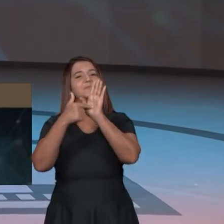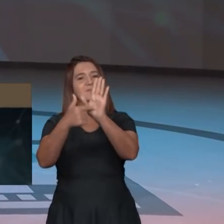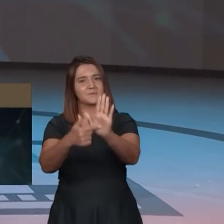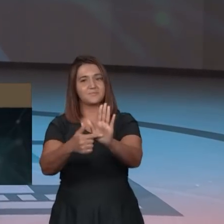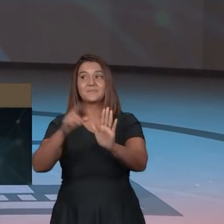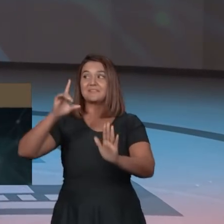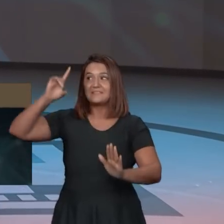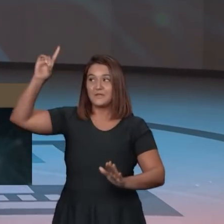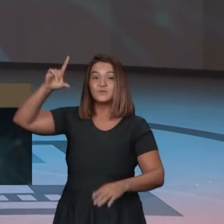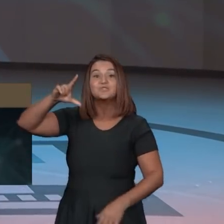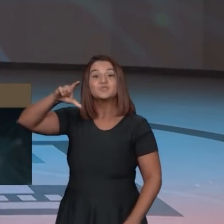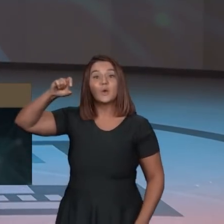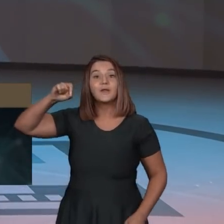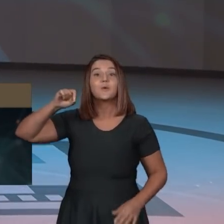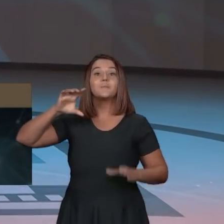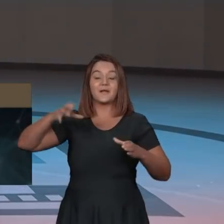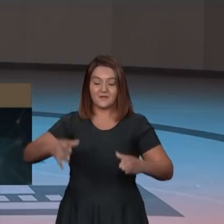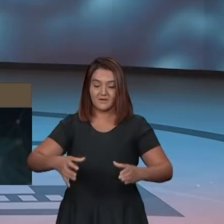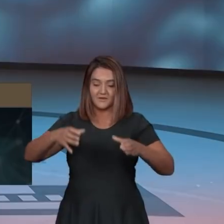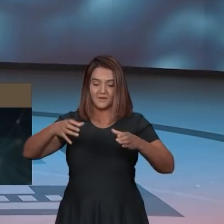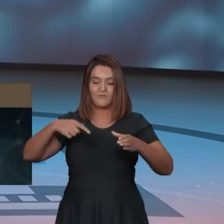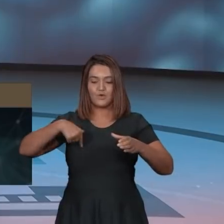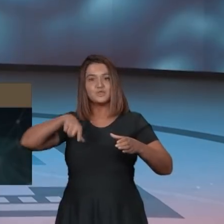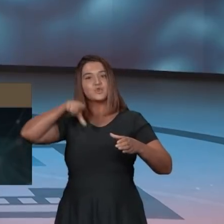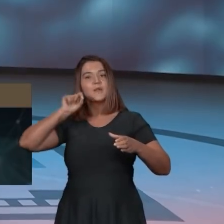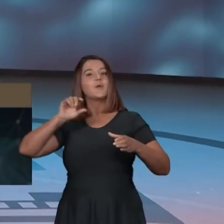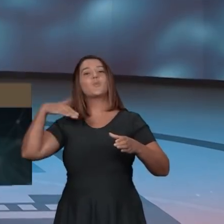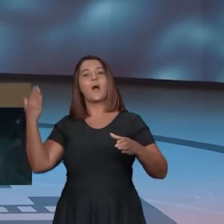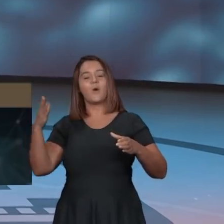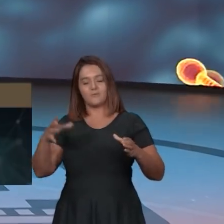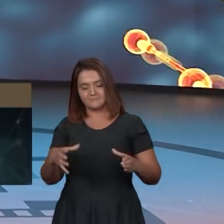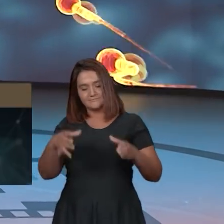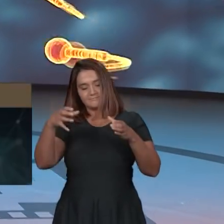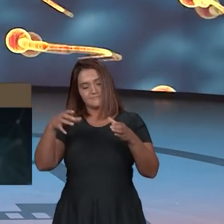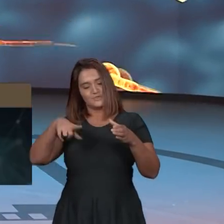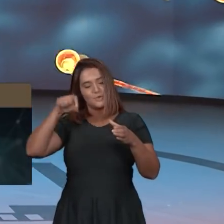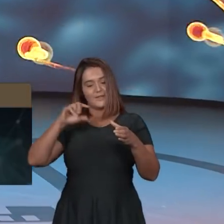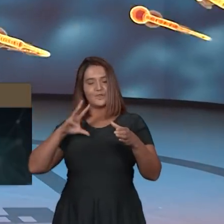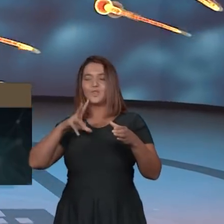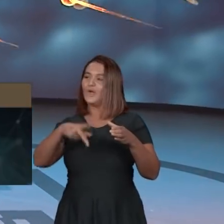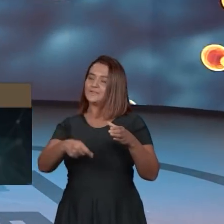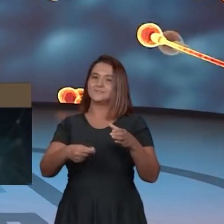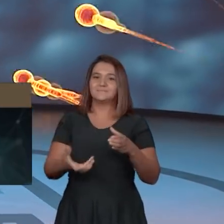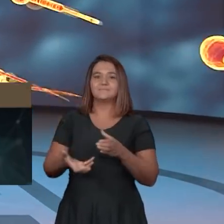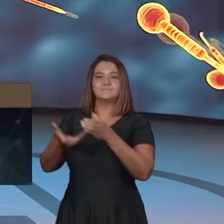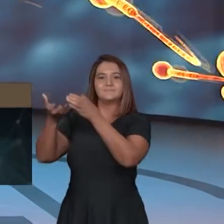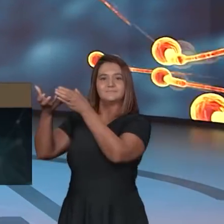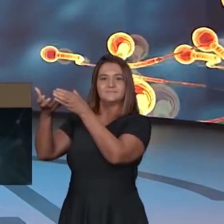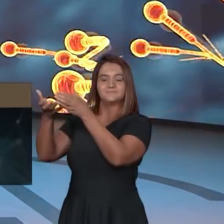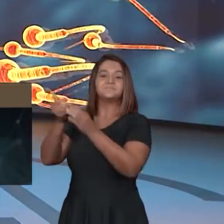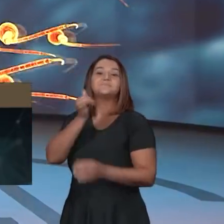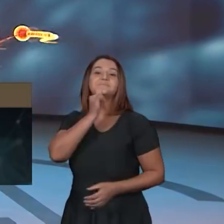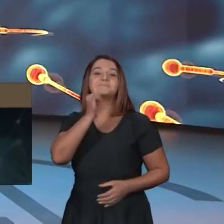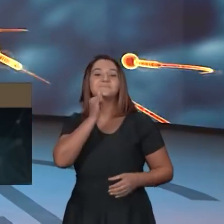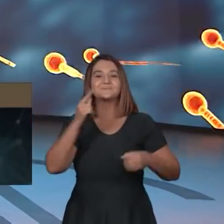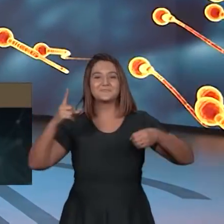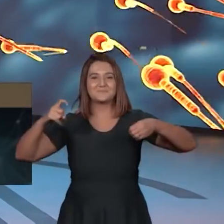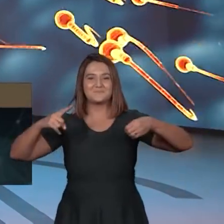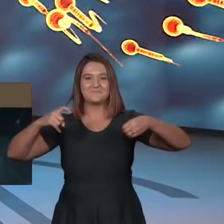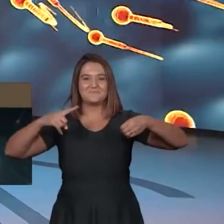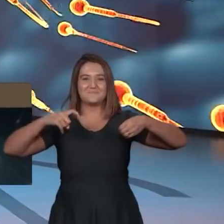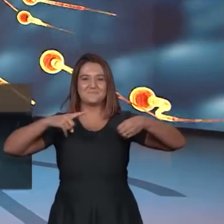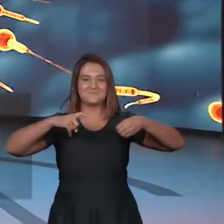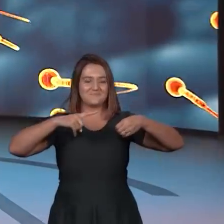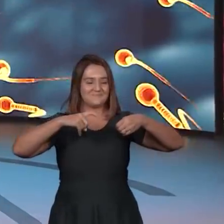dizer que Deus escolheu a todos. Raciocine como foi a sua formação. Vários espermatozoides tentando